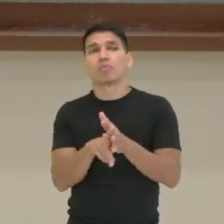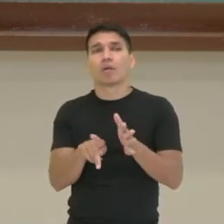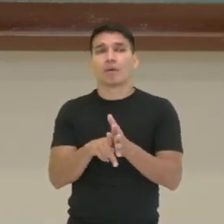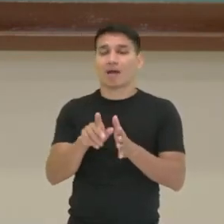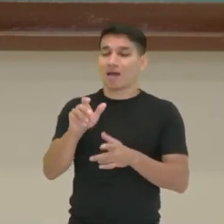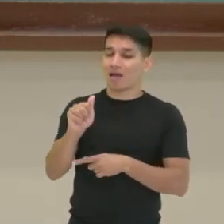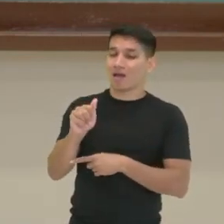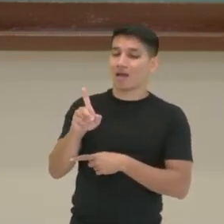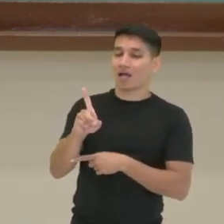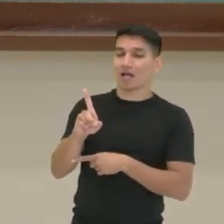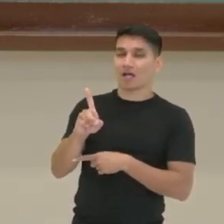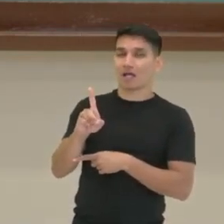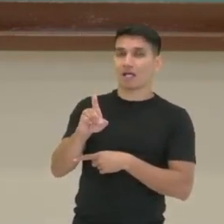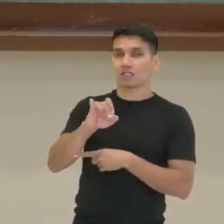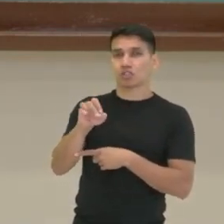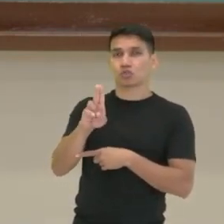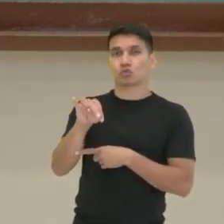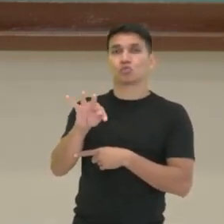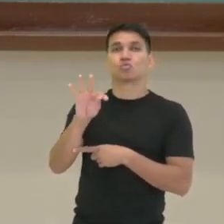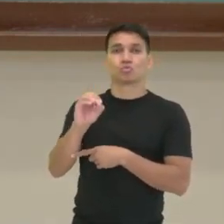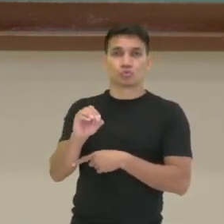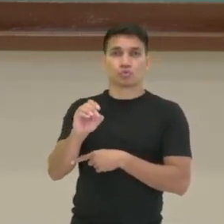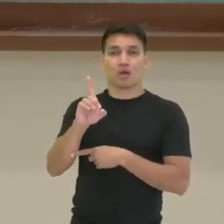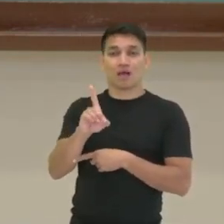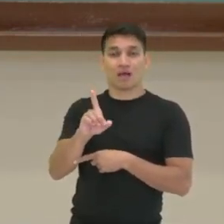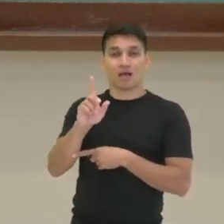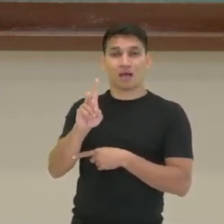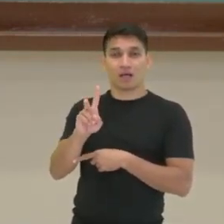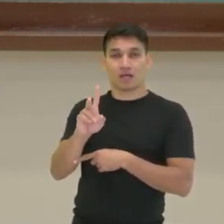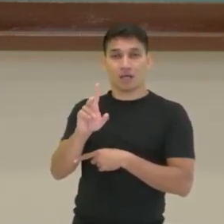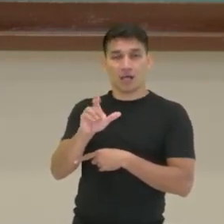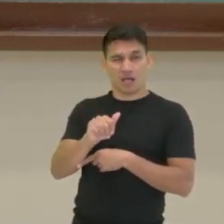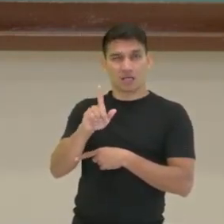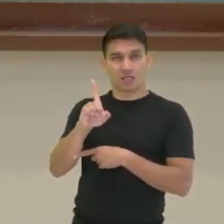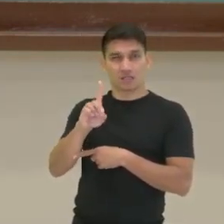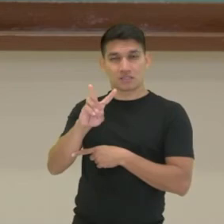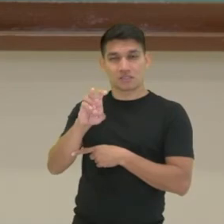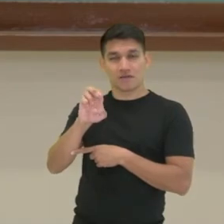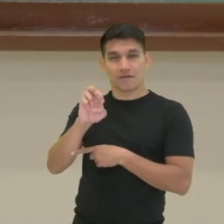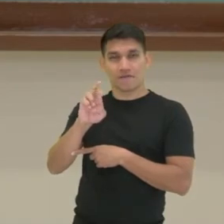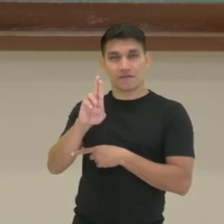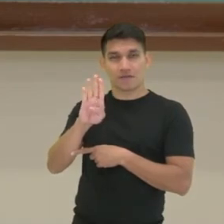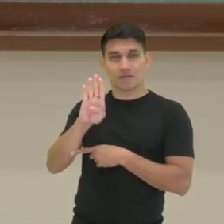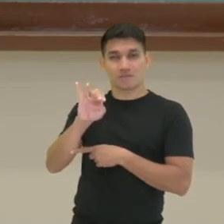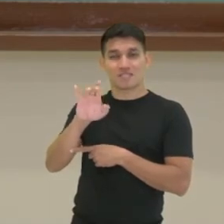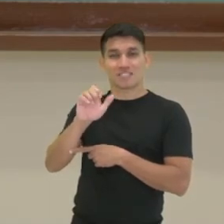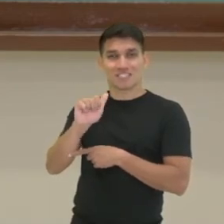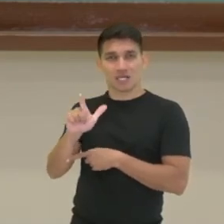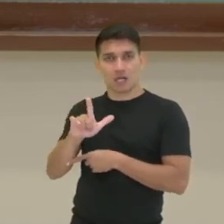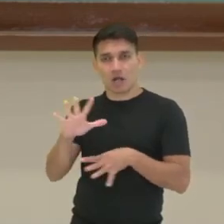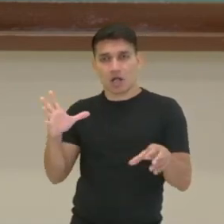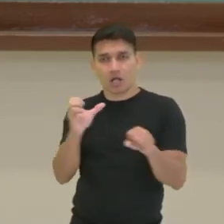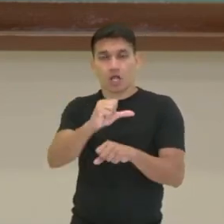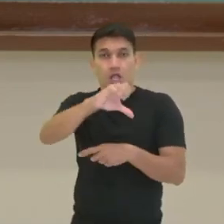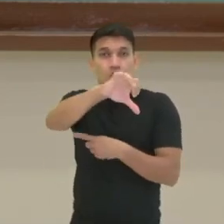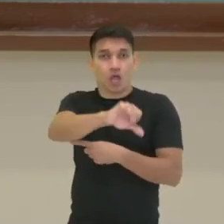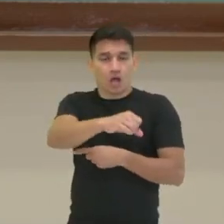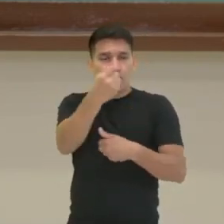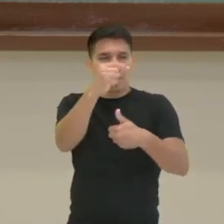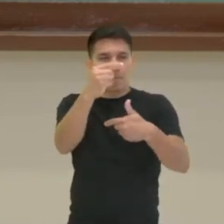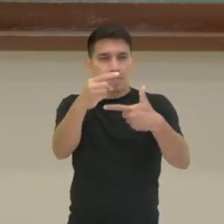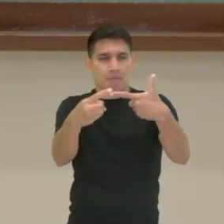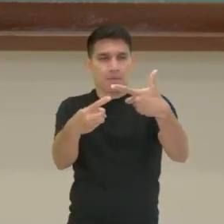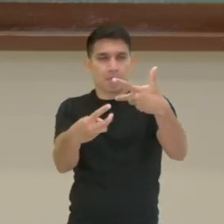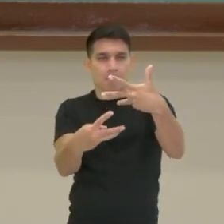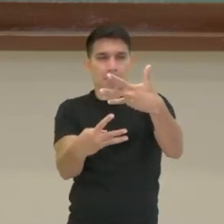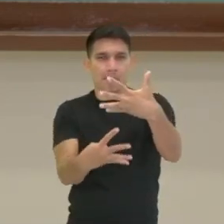adjunto adverbial, vai trazer a circunstância. São nove circunstâncias ao todo que aparecem aqui